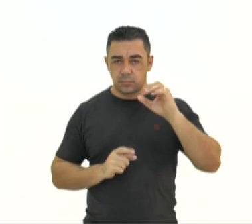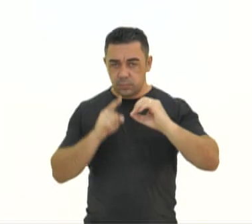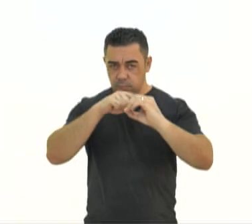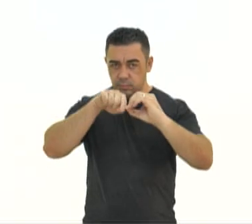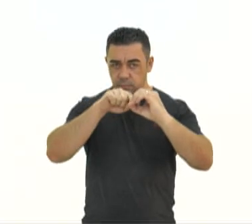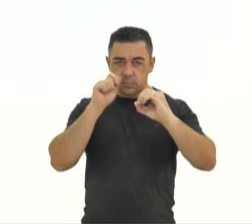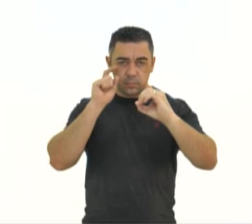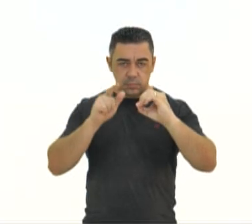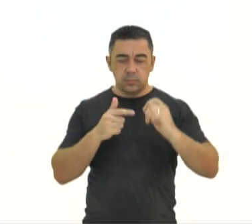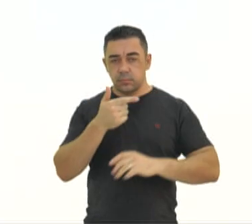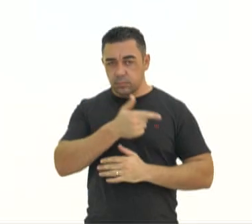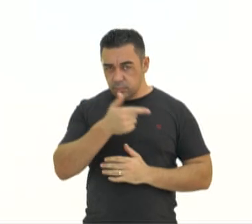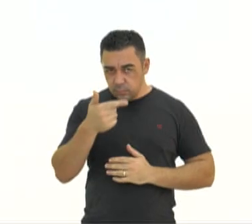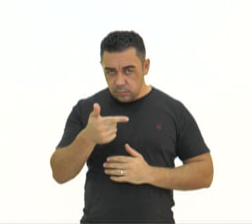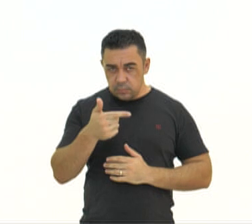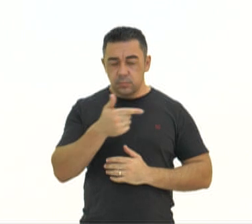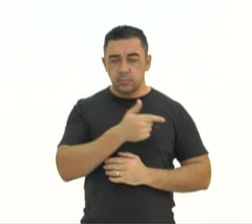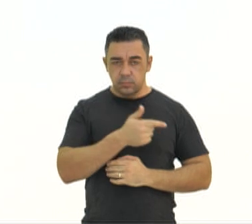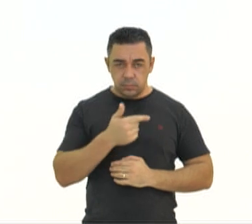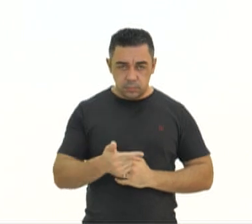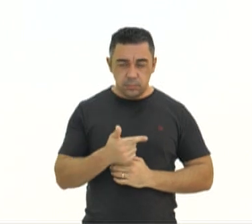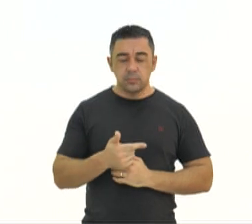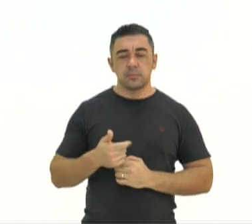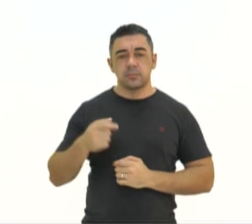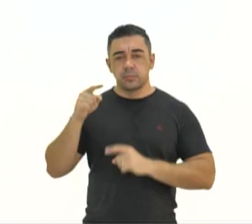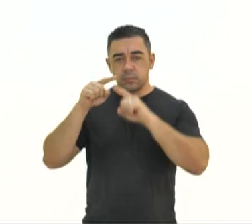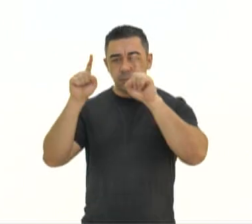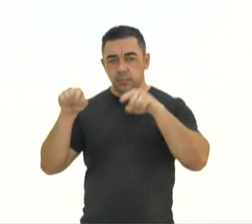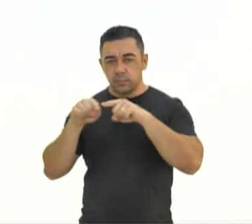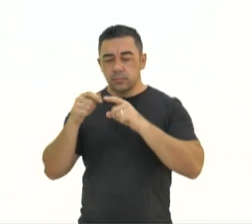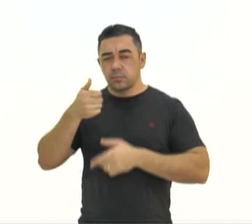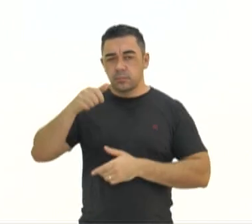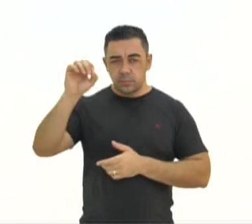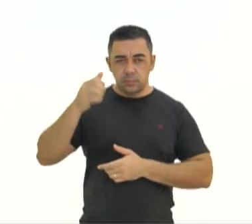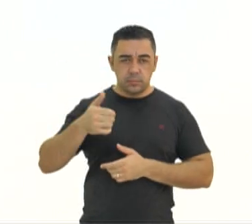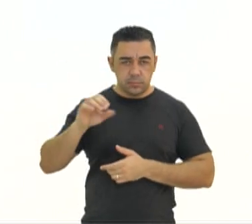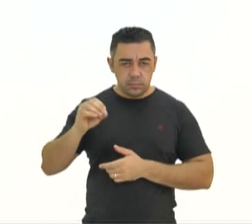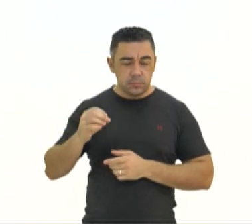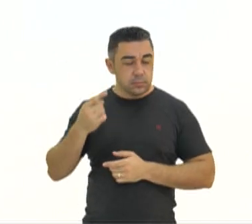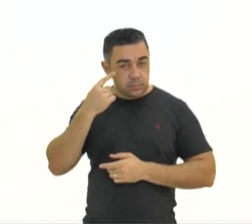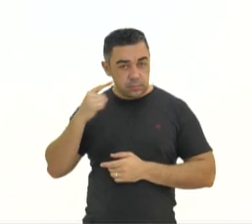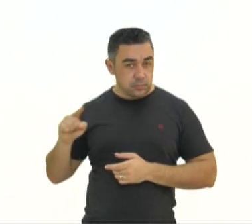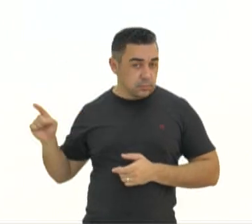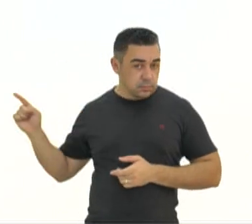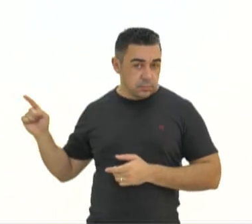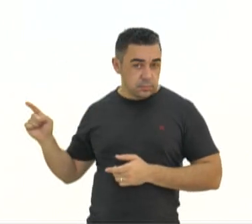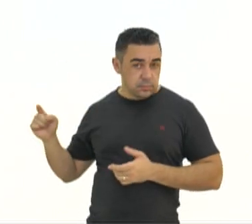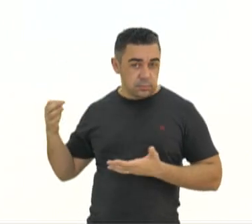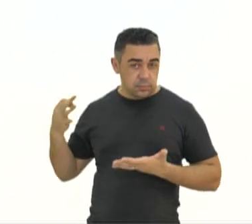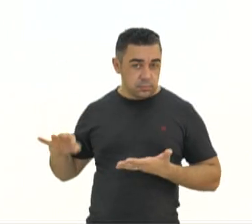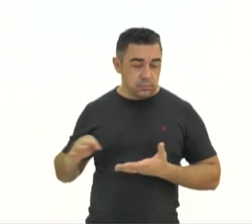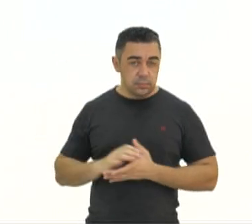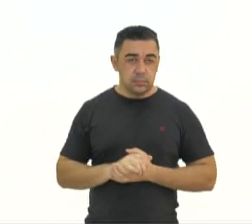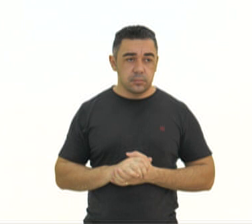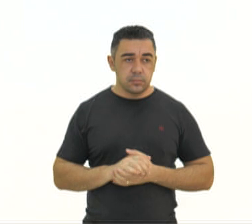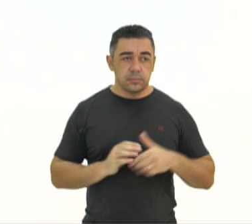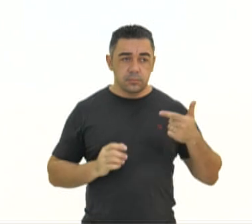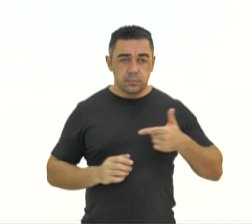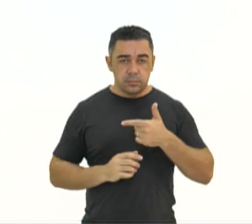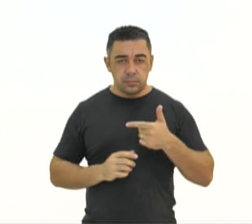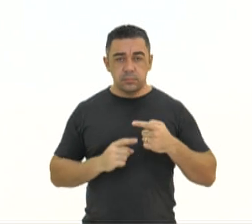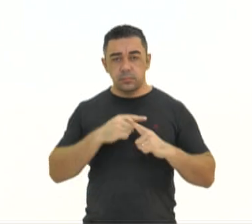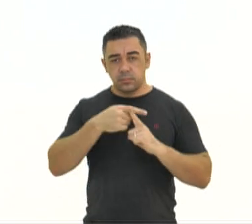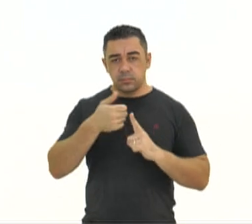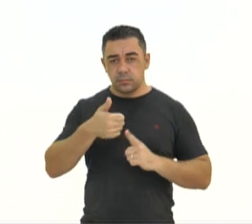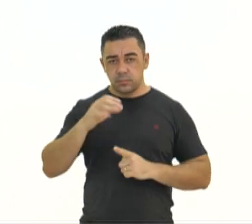o círculo vale 22 e o quadrado vale 10. Conferindo aqui, olha, 22 mais 10 igual